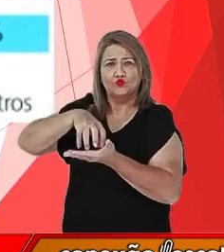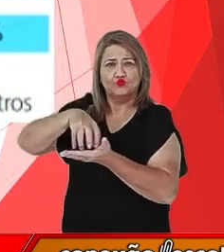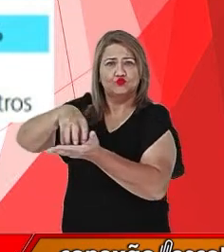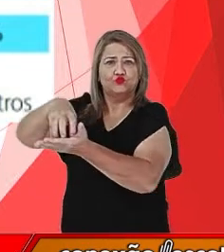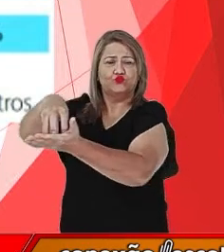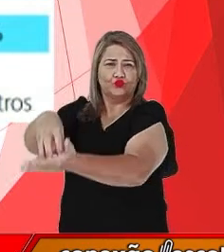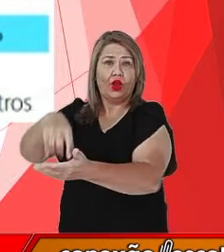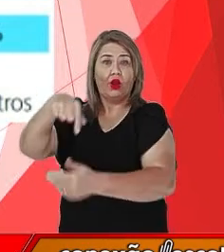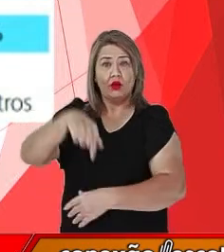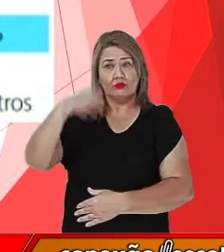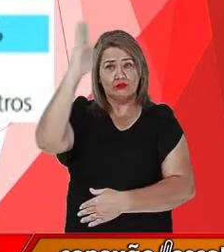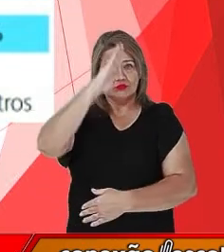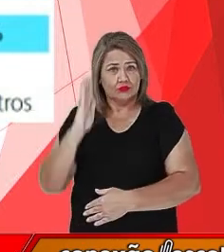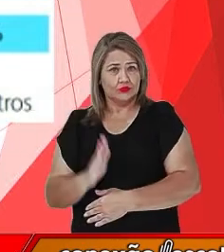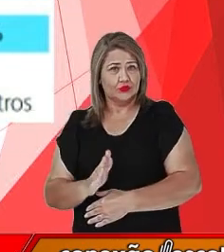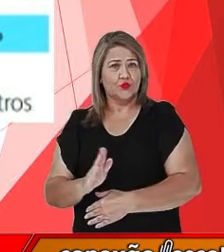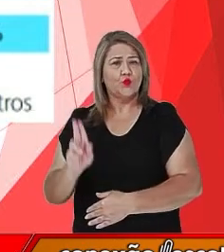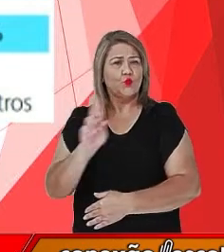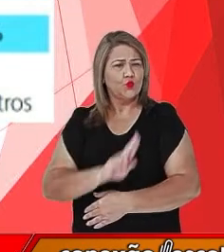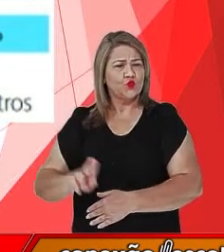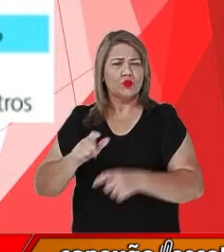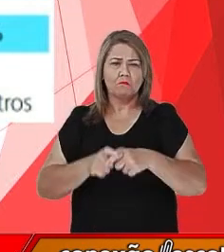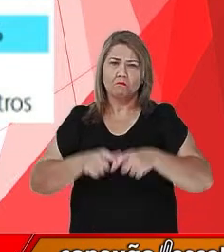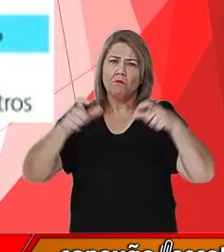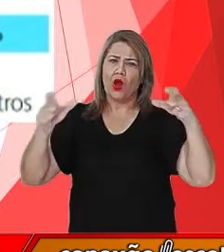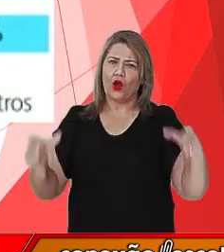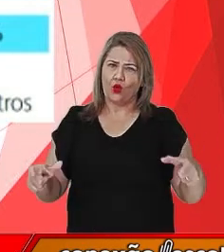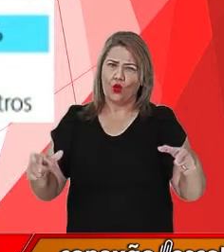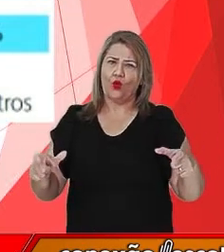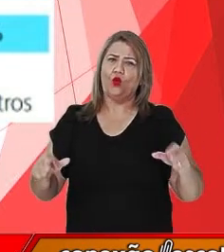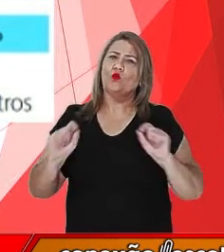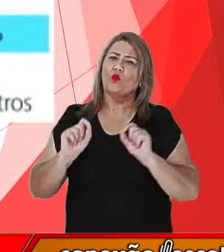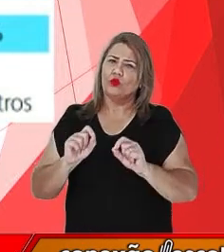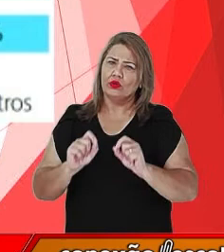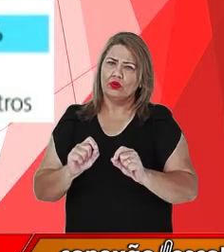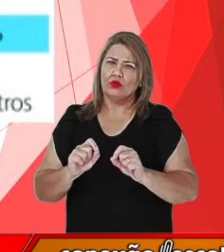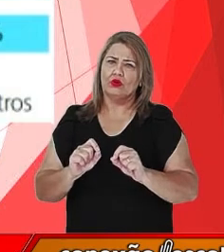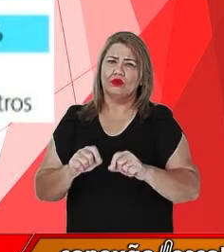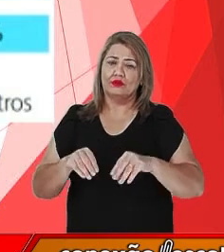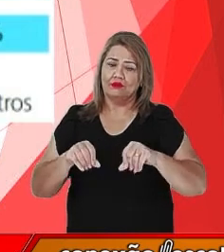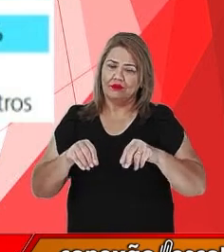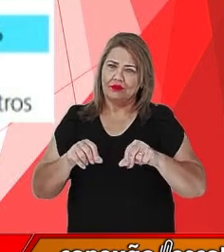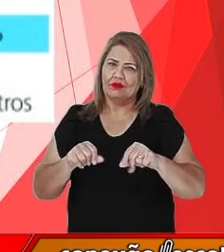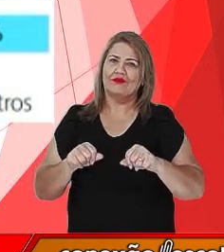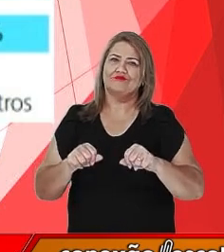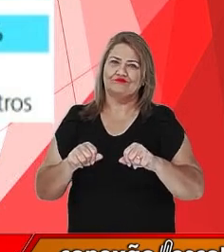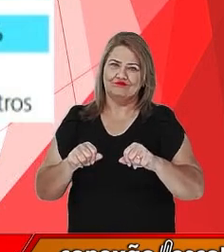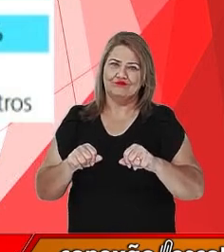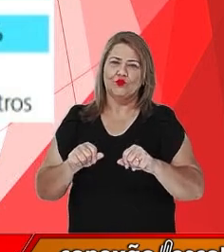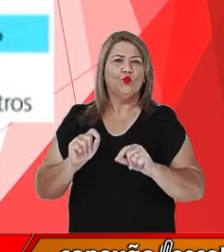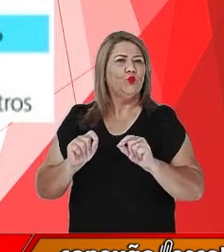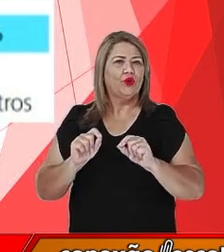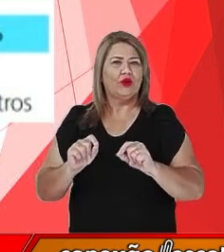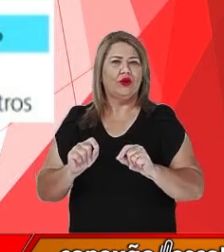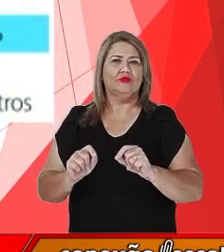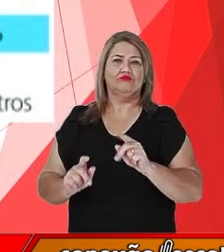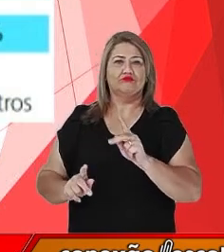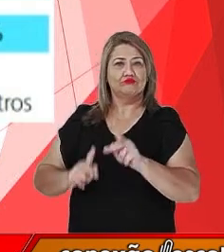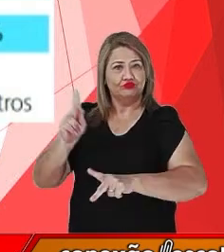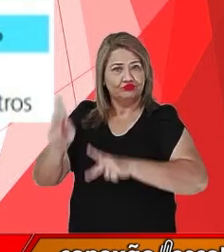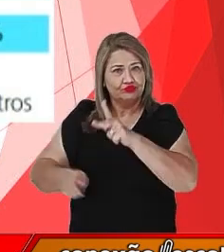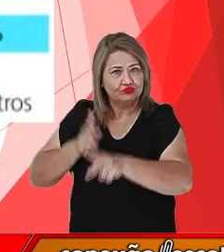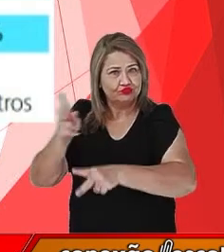Brasil, nós utilizamos em grande maioria os transportes terrestres, sejam eles